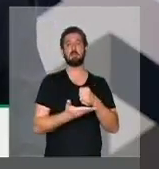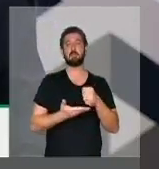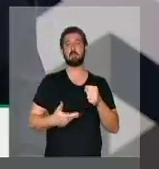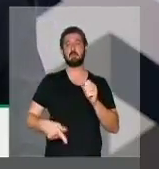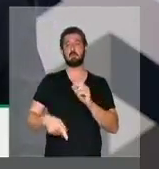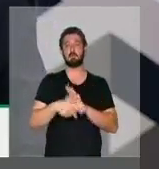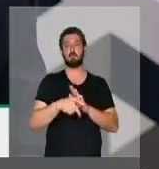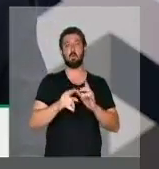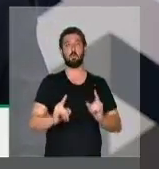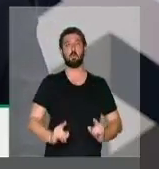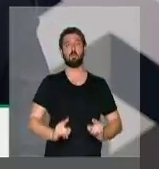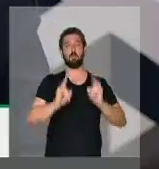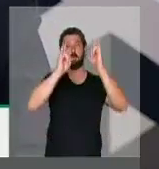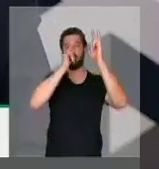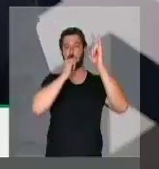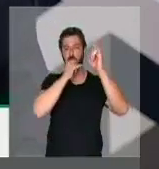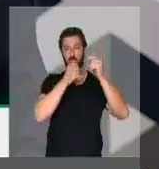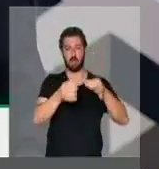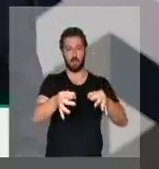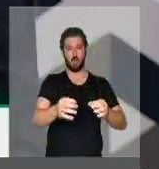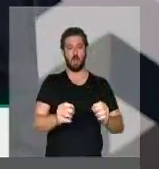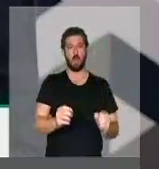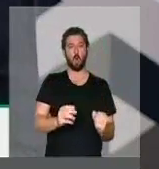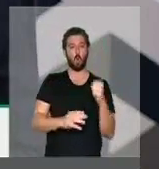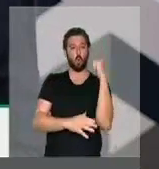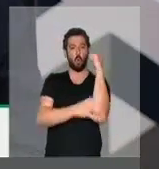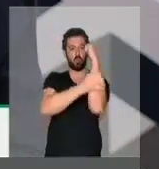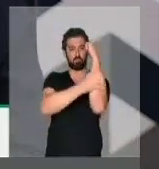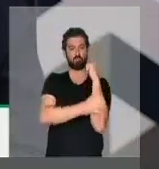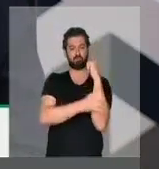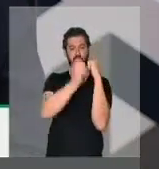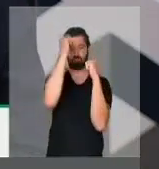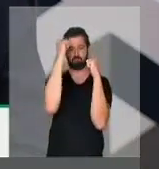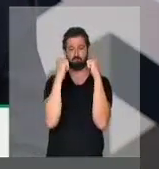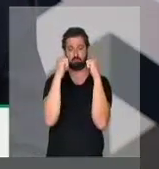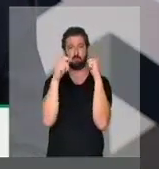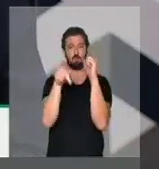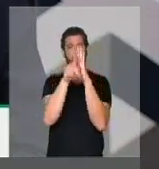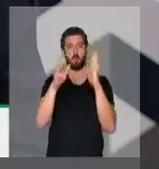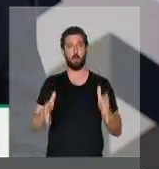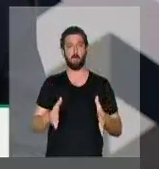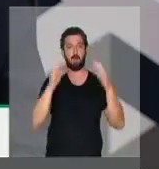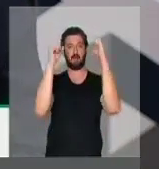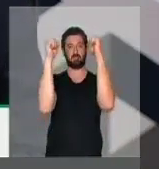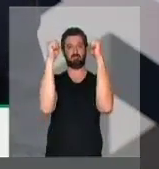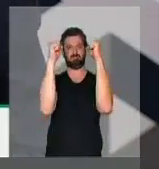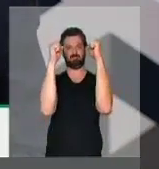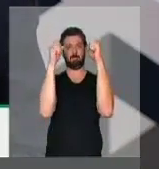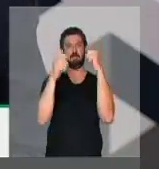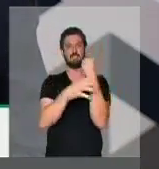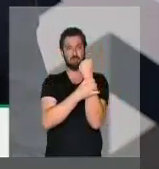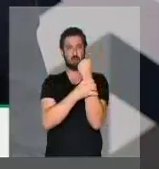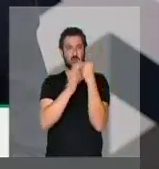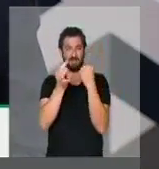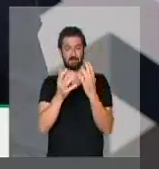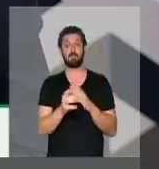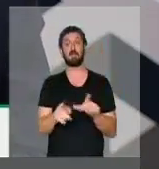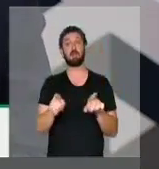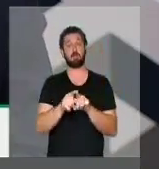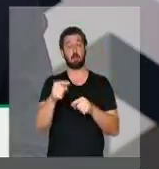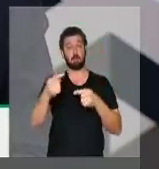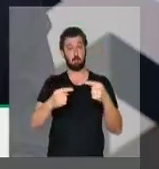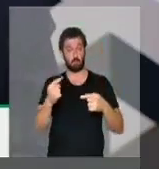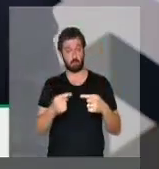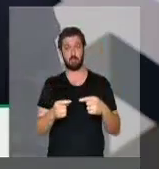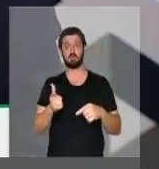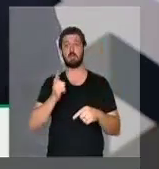pilares de um determinado prédio. É óbvio que na política, na administração, sempre fica um espaço